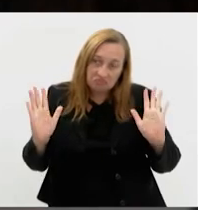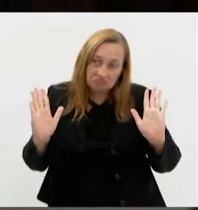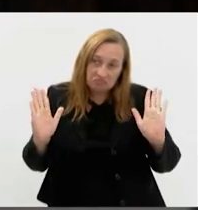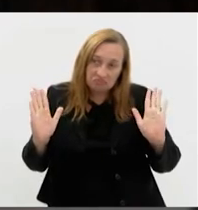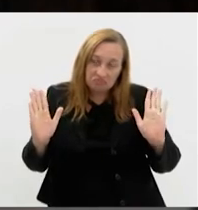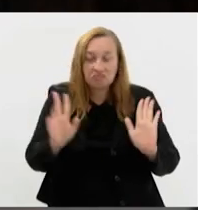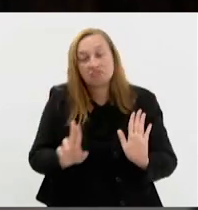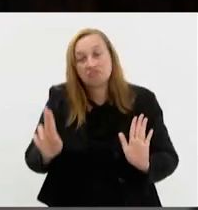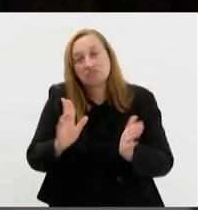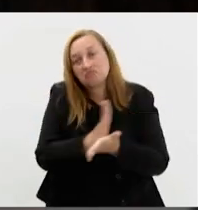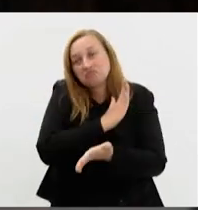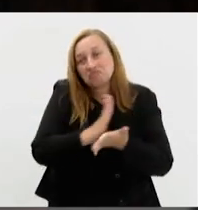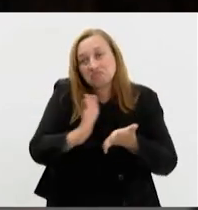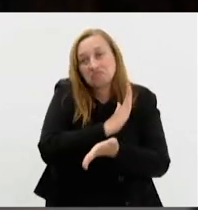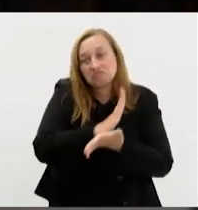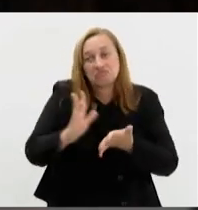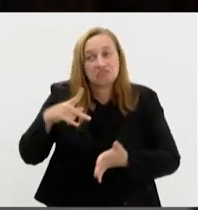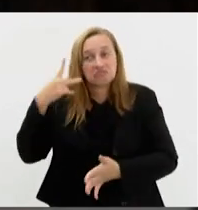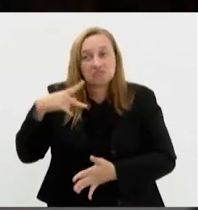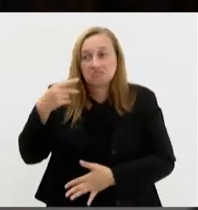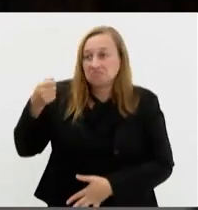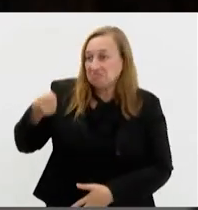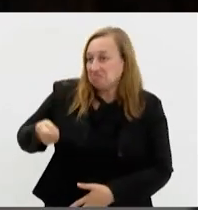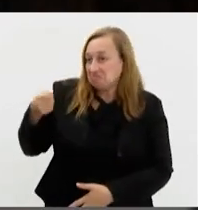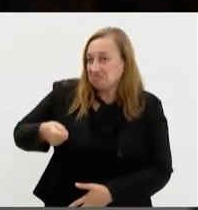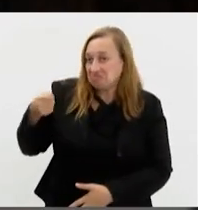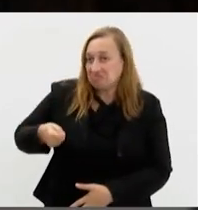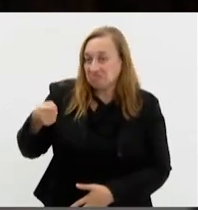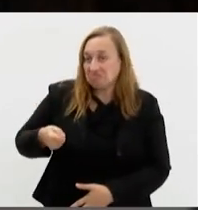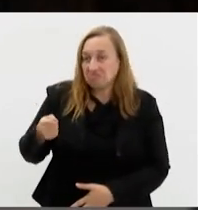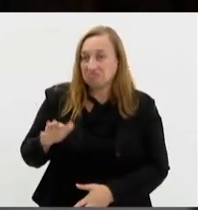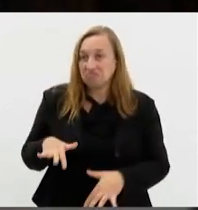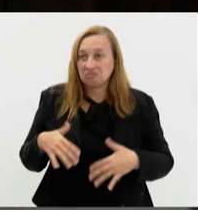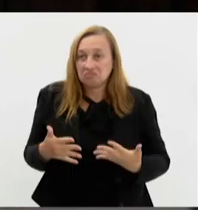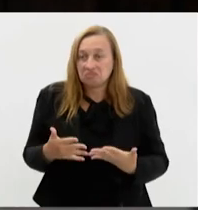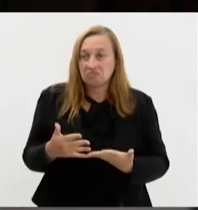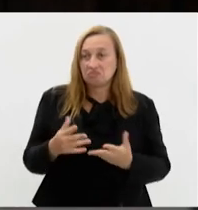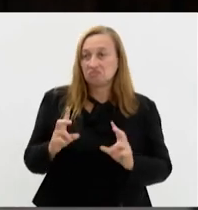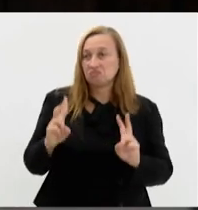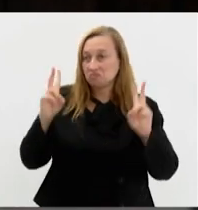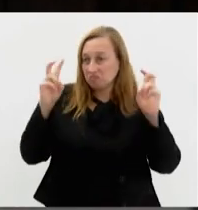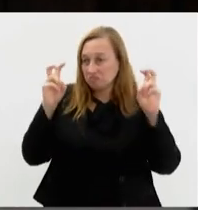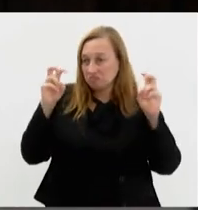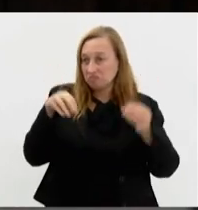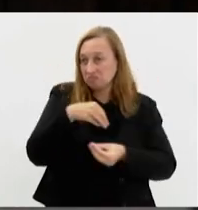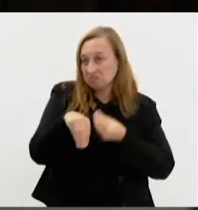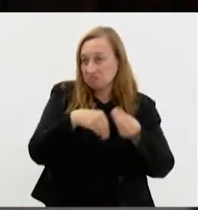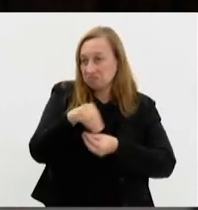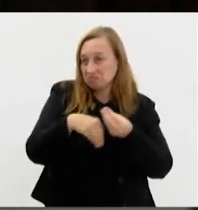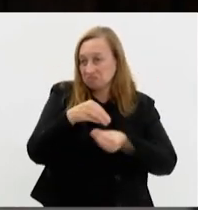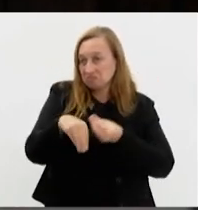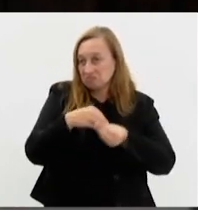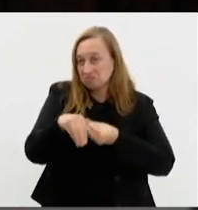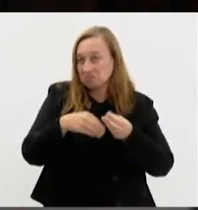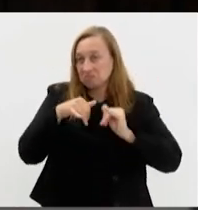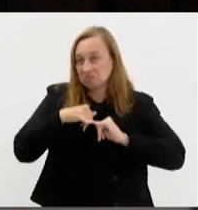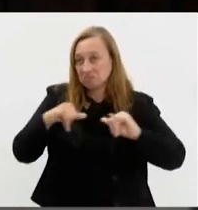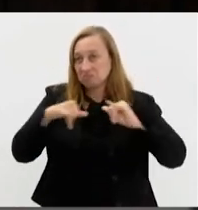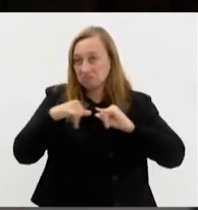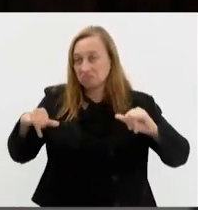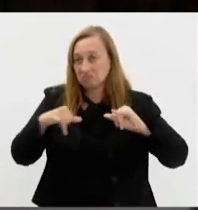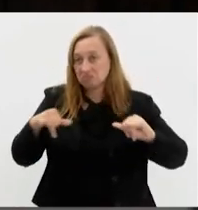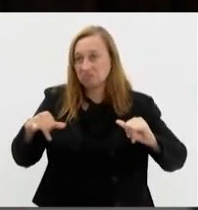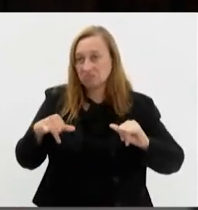eh políticos autoritários razão pela qual o termo mais adequado me parece que é desordem informacional ou simplesmente